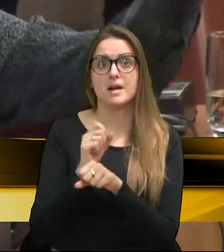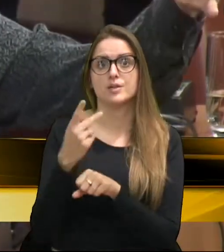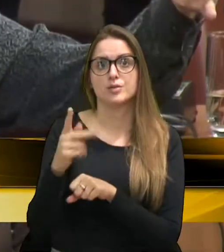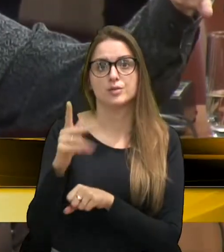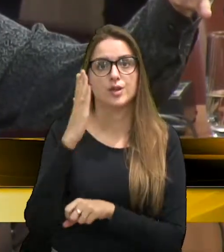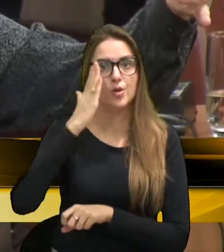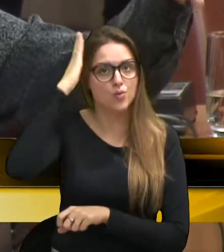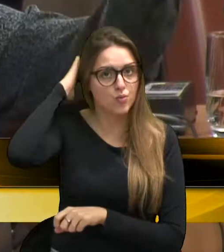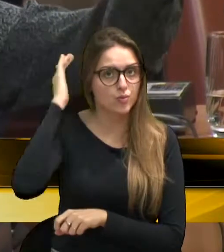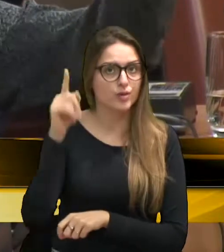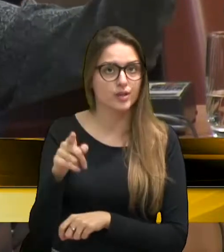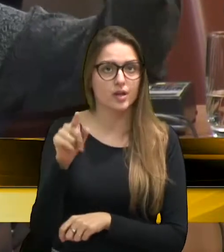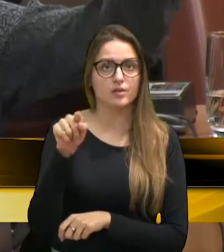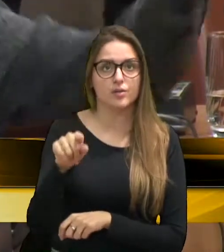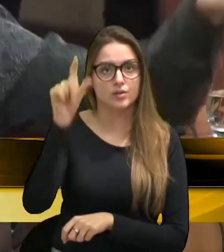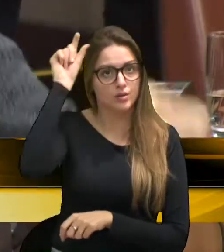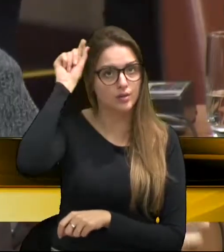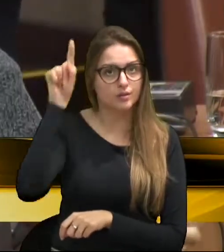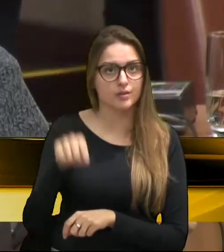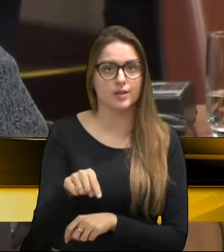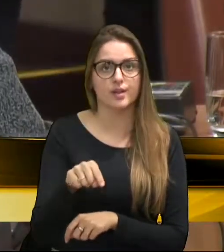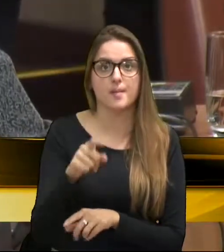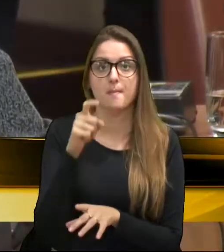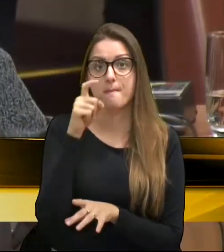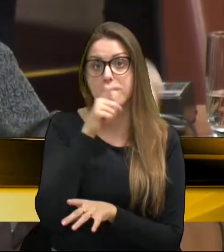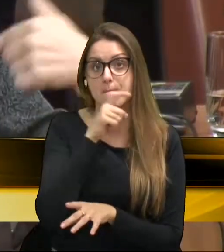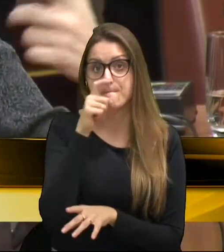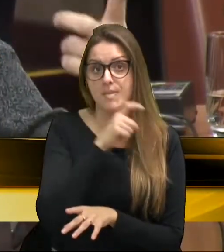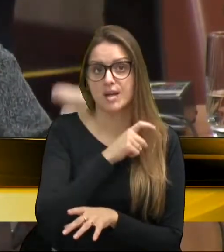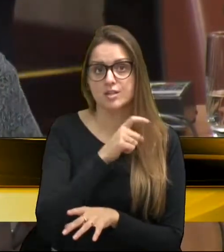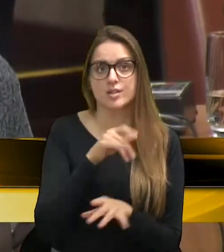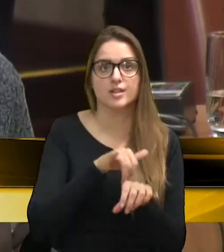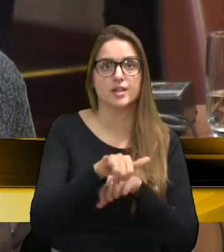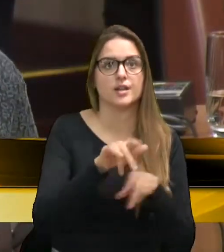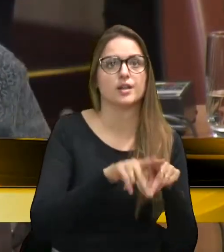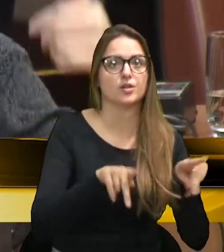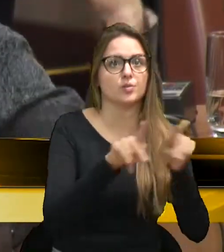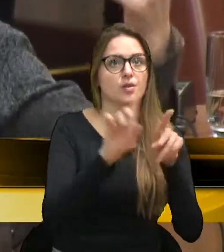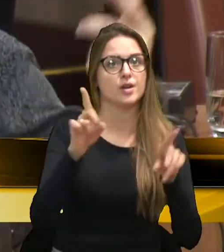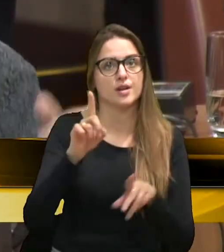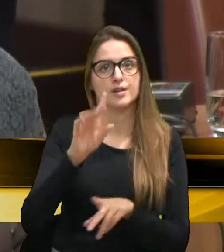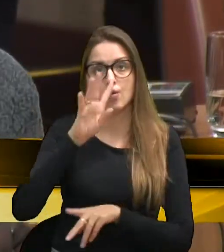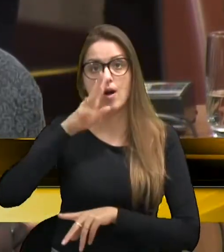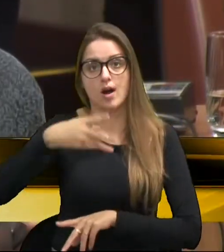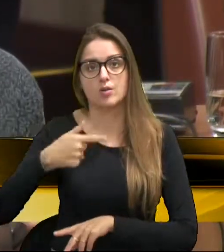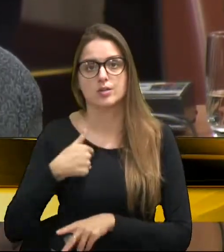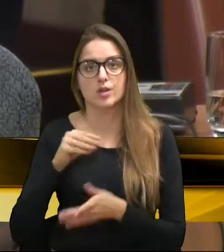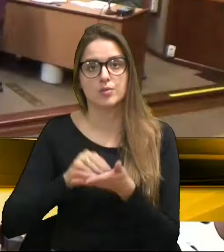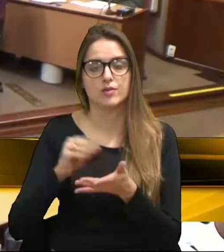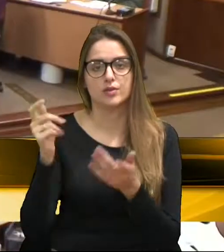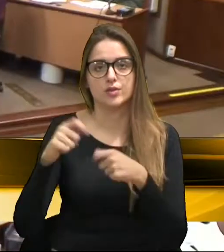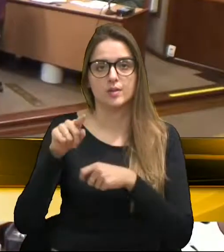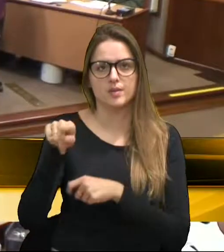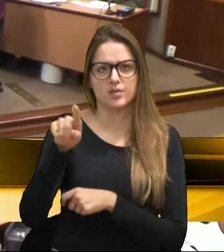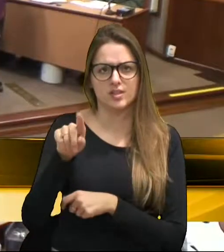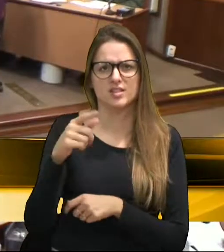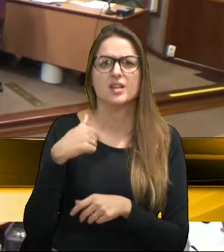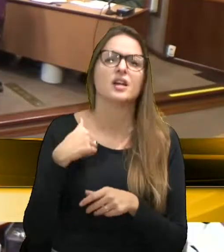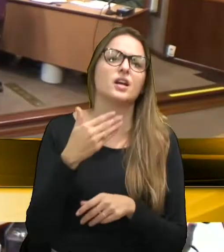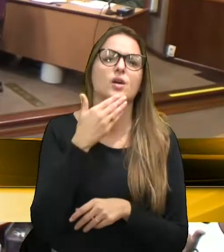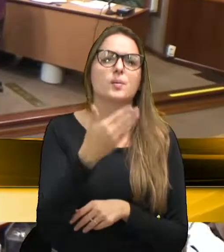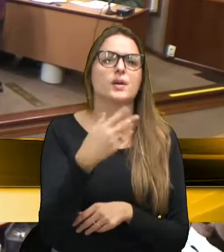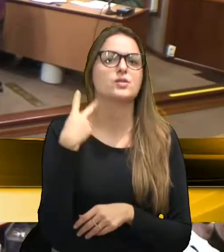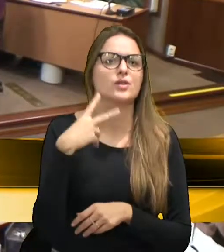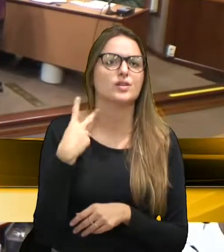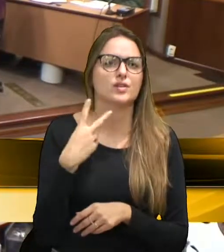e o senhor são os legítimos charlatões, tá? Não venha querer botar essa peste em mim, incompetência de vocês. Por gentileza, peço aos vereadores que